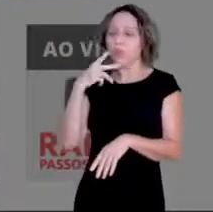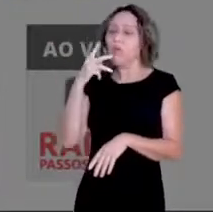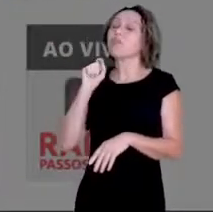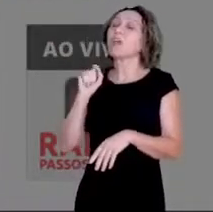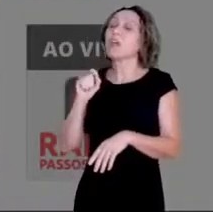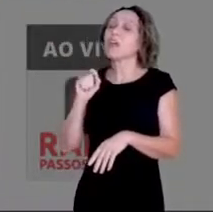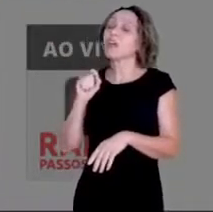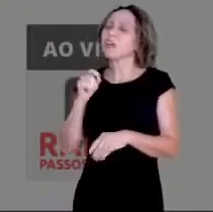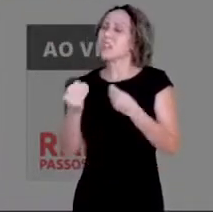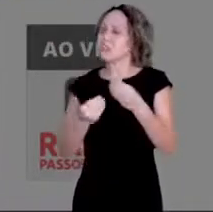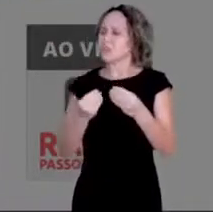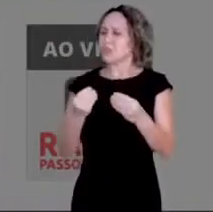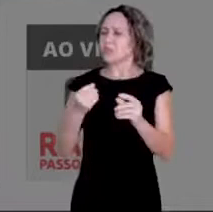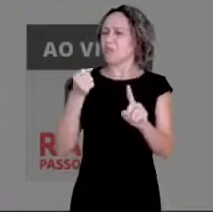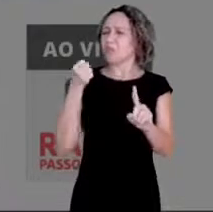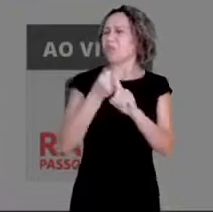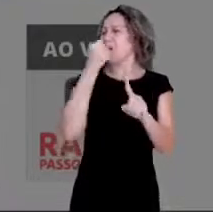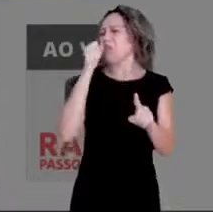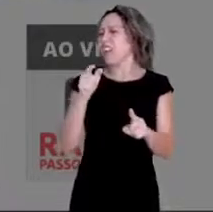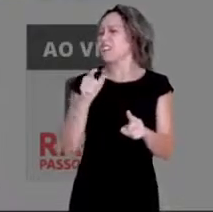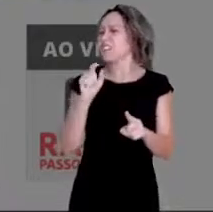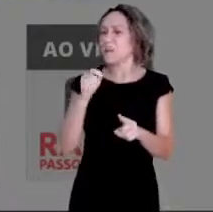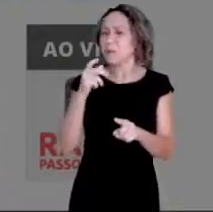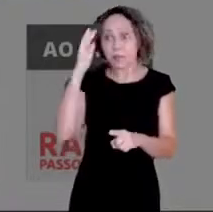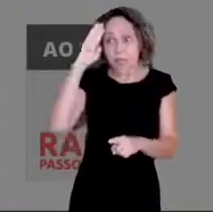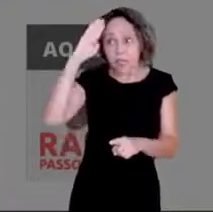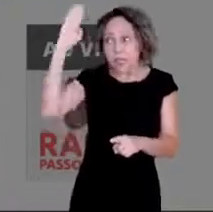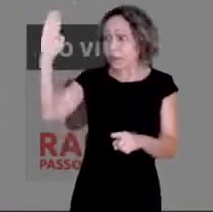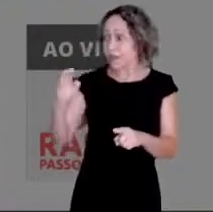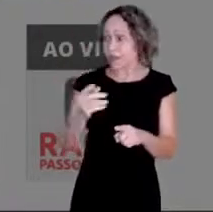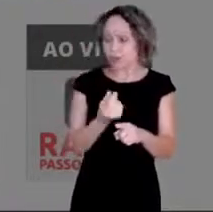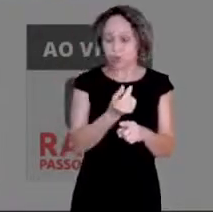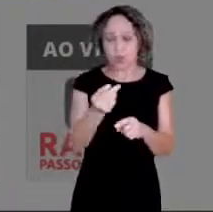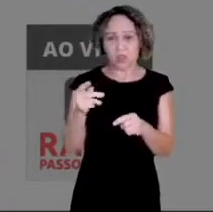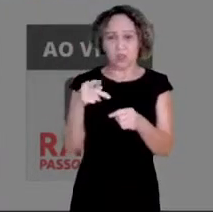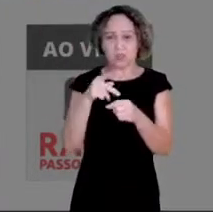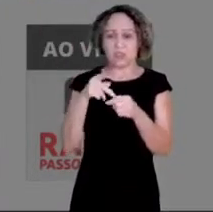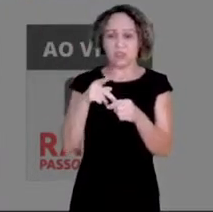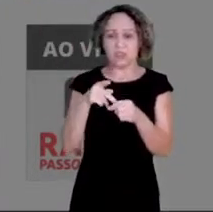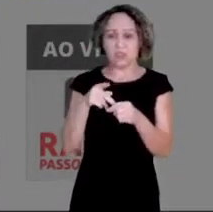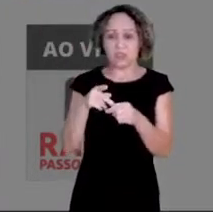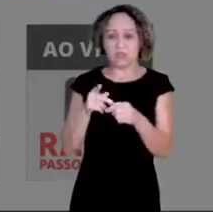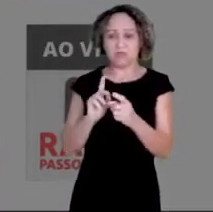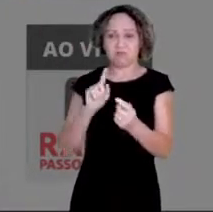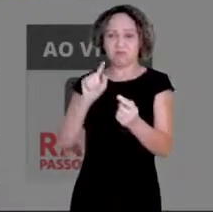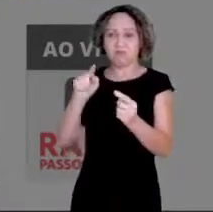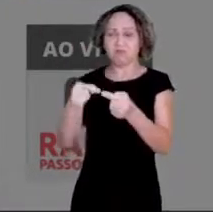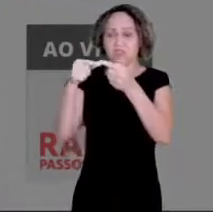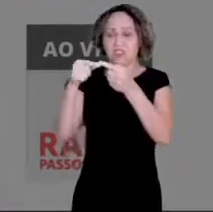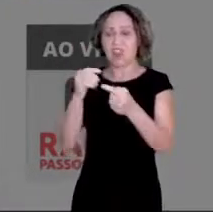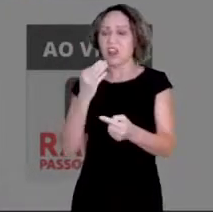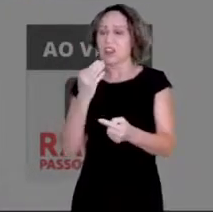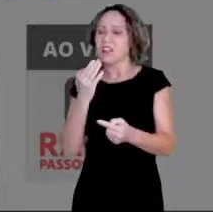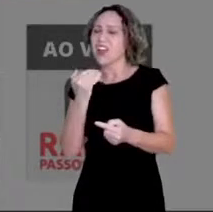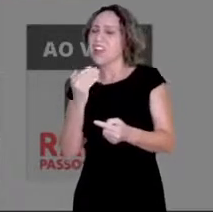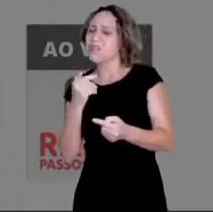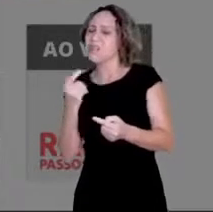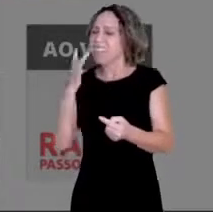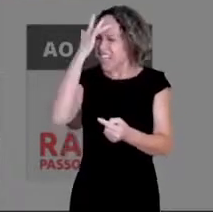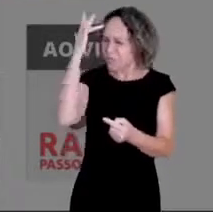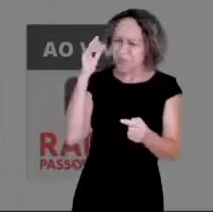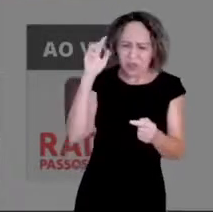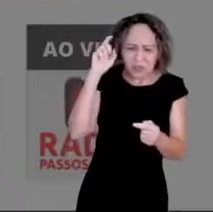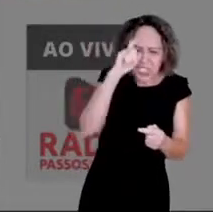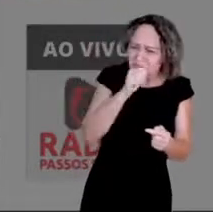agricultores, principalmente, que eles não dão conta de produzir e ter lucro. Então, assim, está ruim para todo mundo,